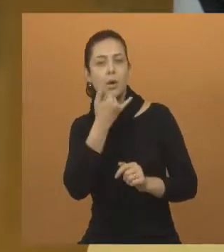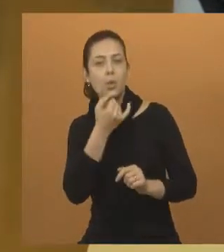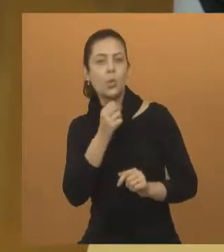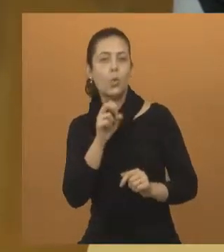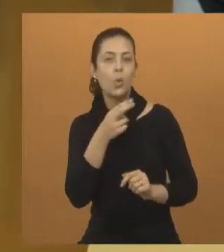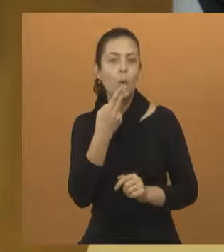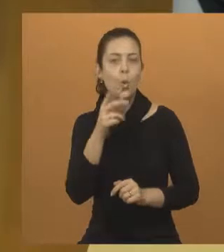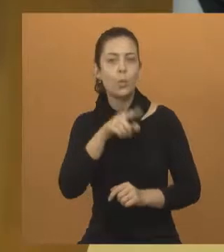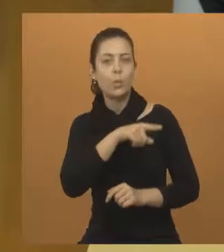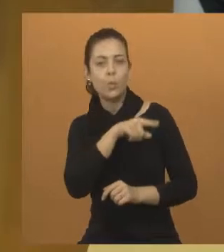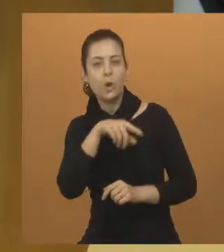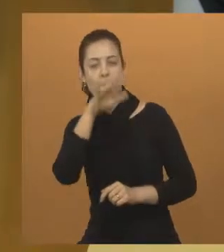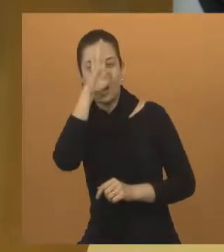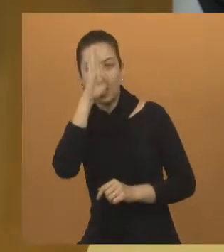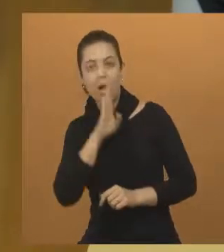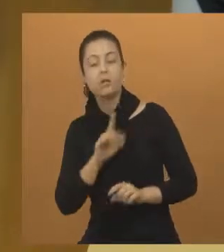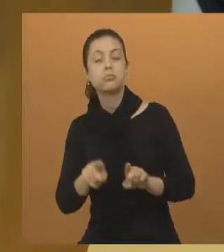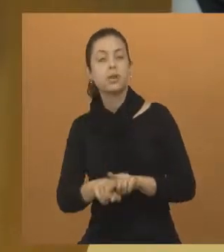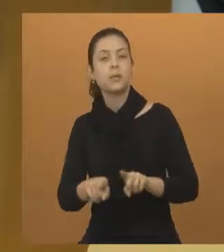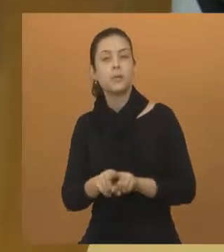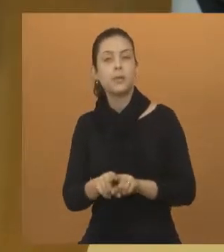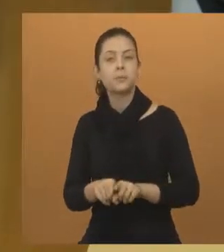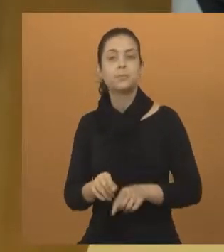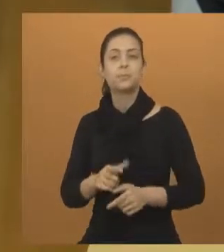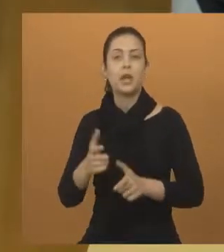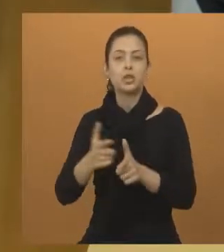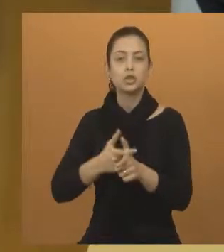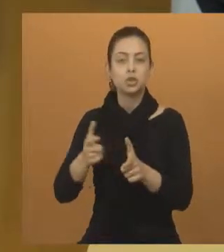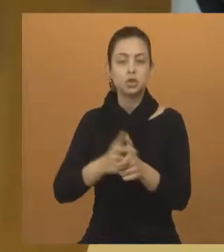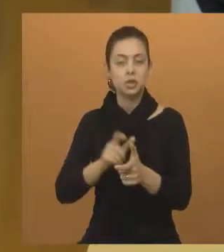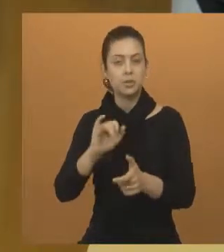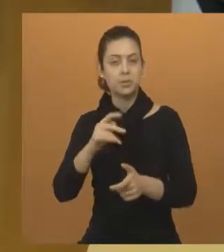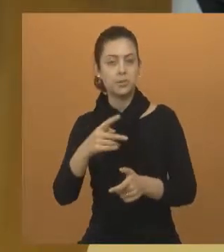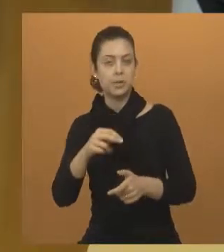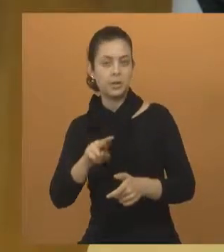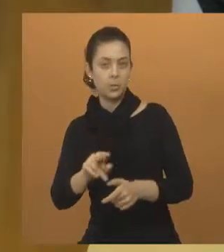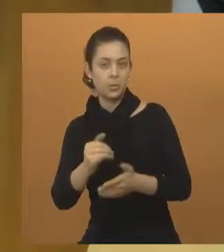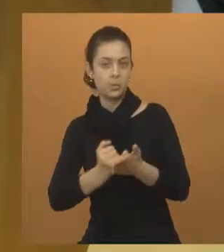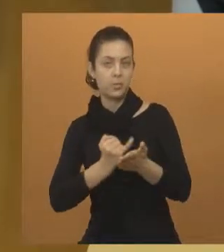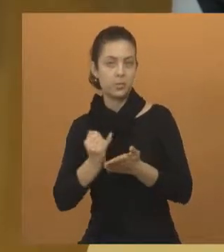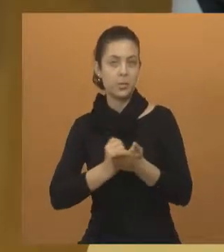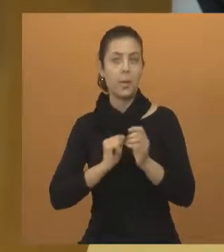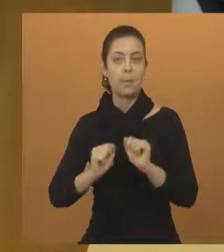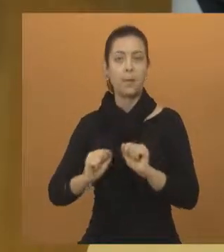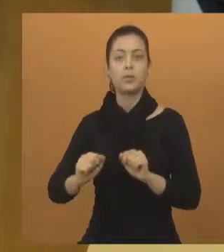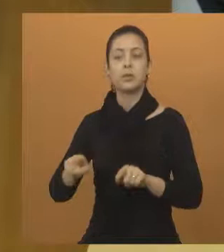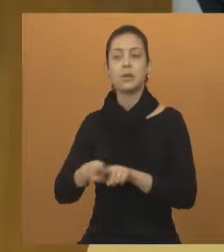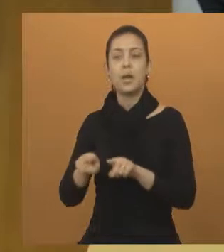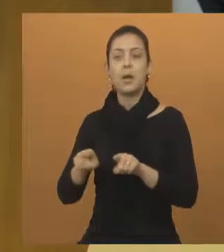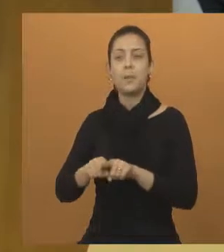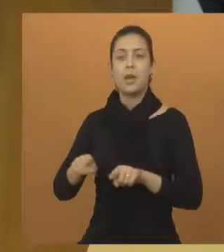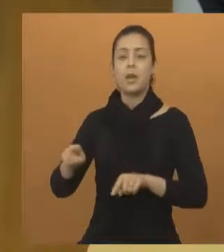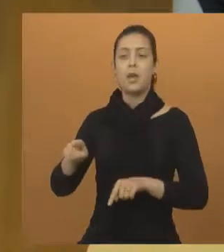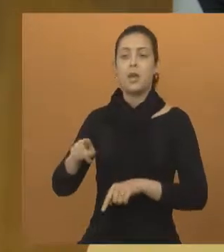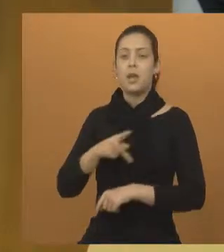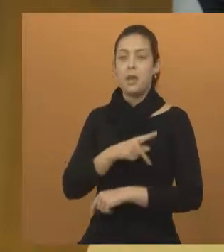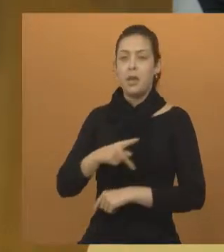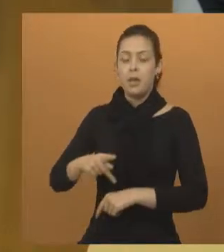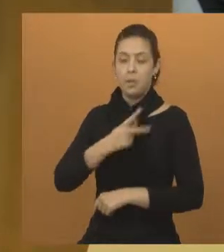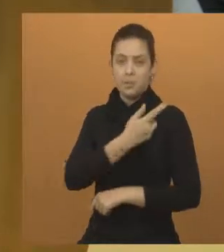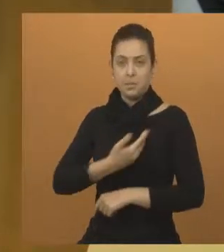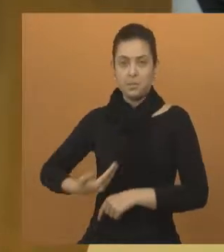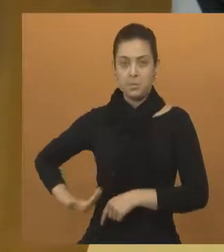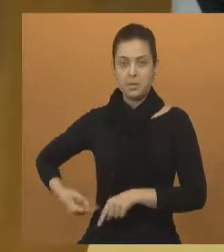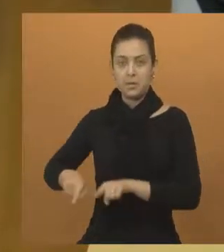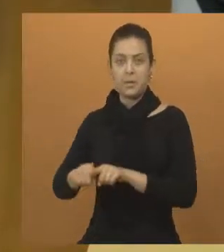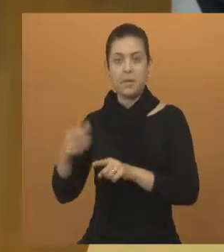e remissão de dívidas. Ademais, pode-se observar que a Presidência da República concede